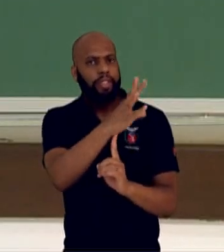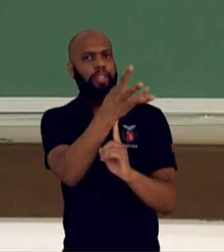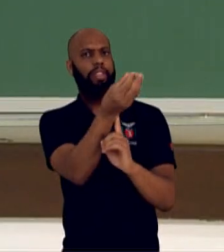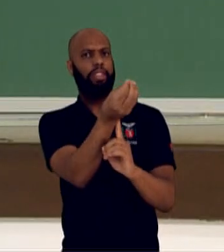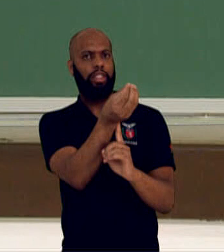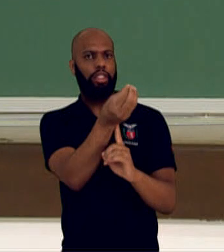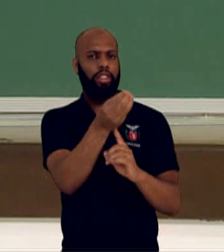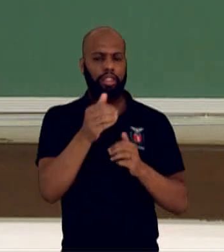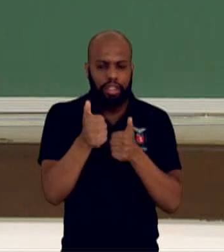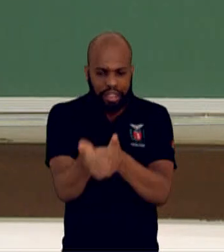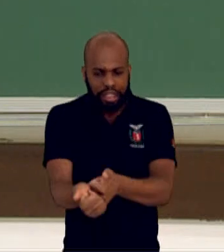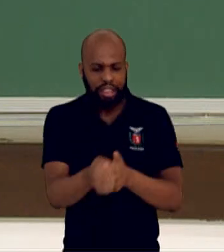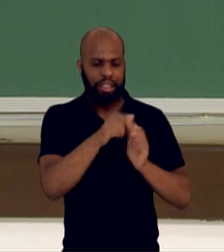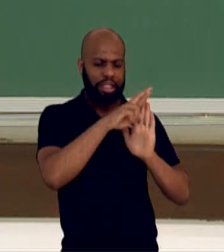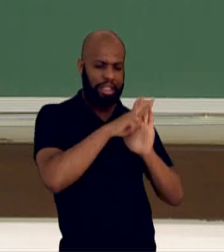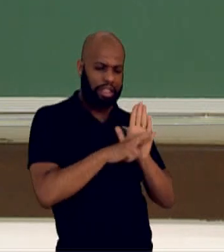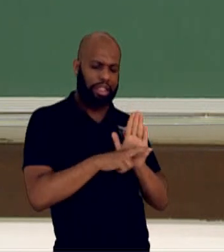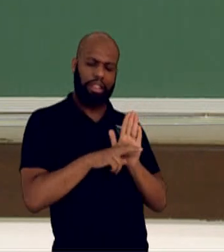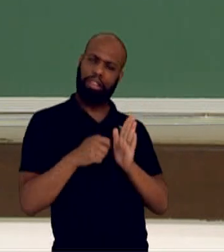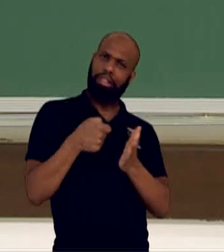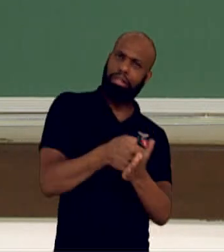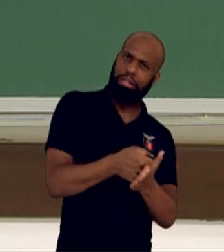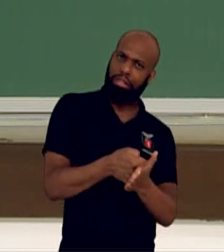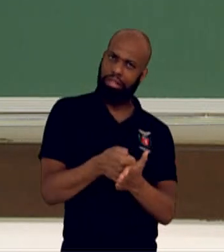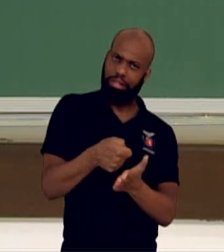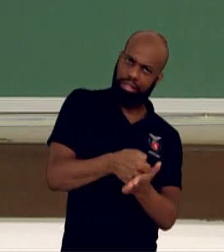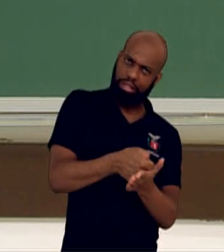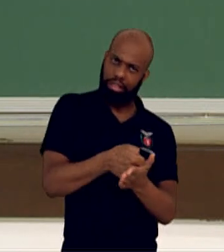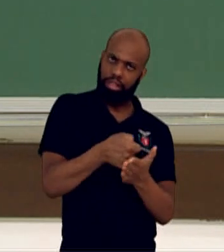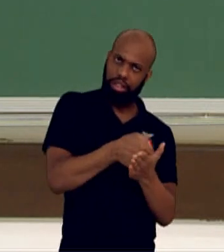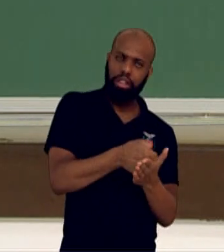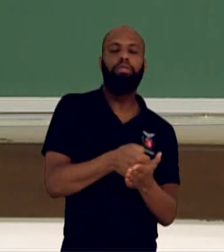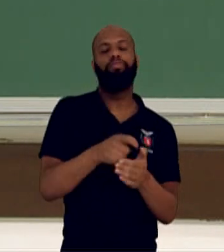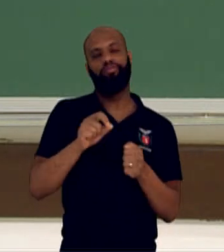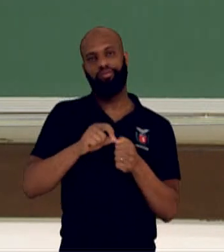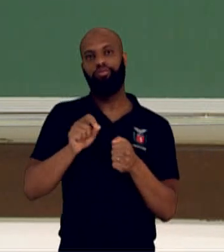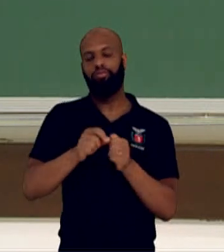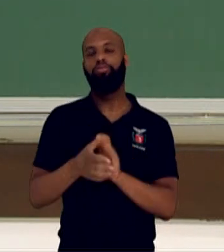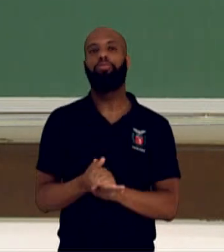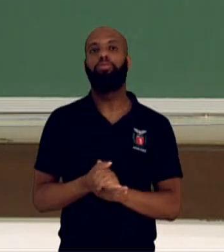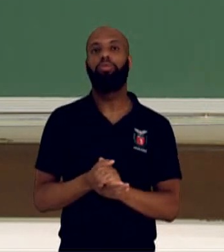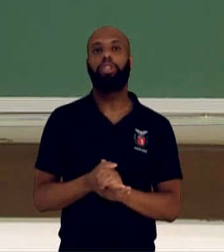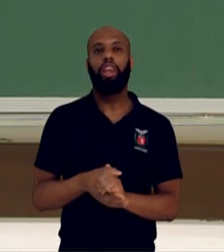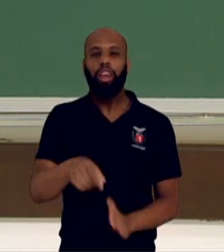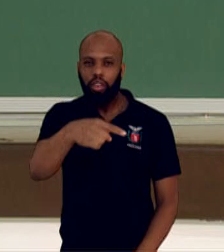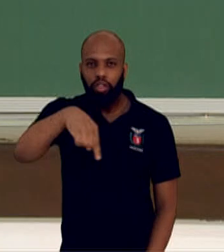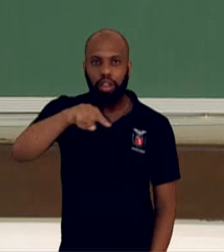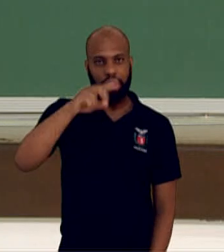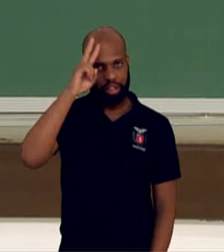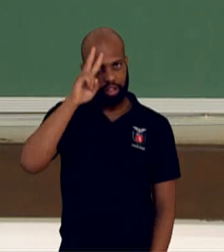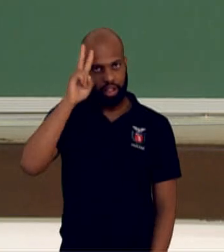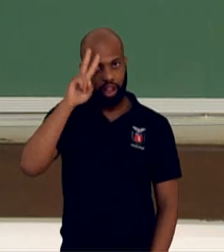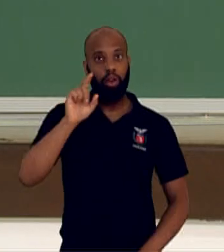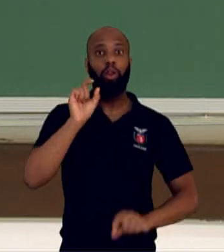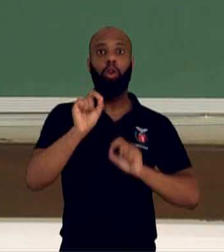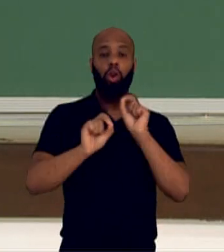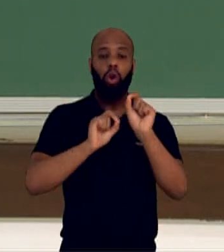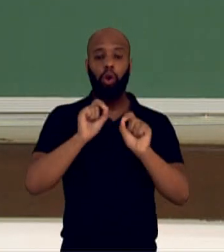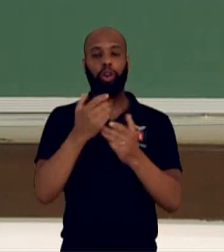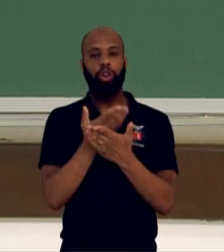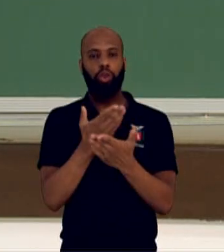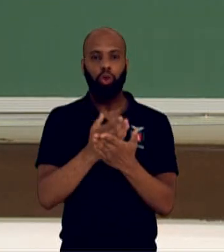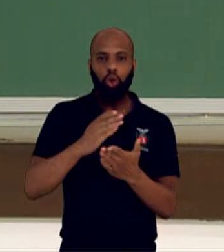que seguia regras rígidas para ser executada, né? Lembram que a gente viu lá